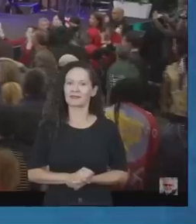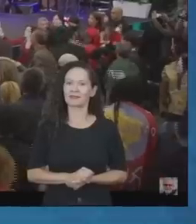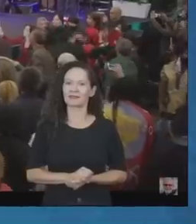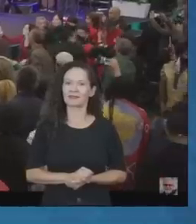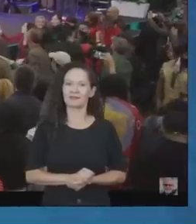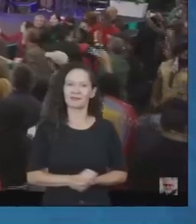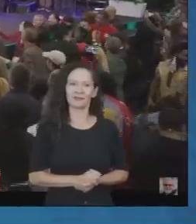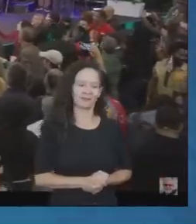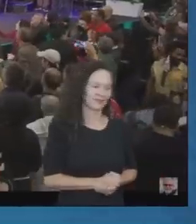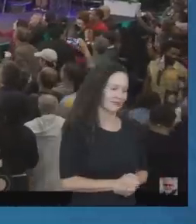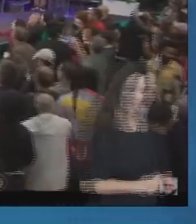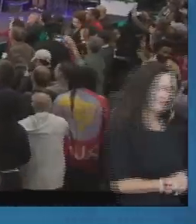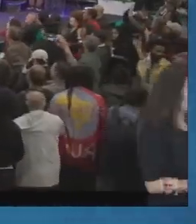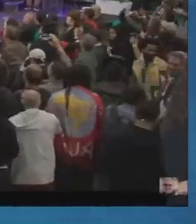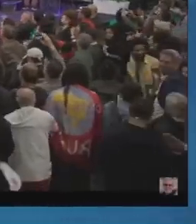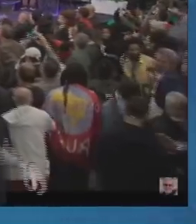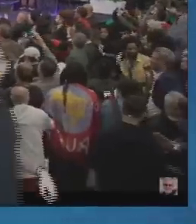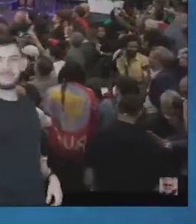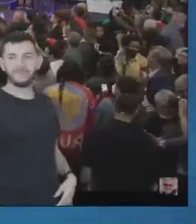Uma salva de palmas para